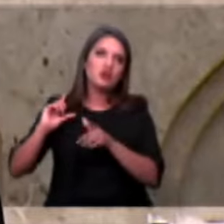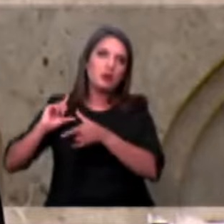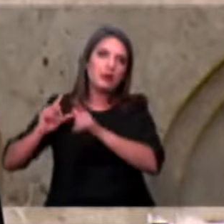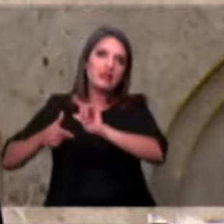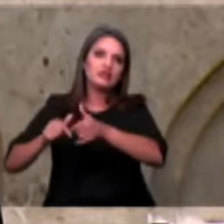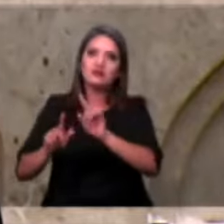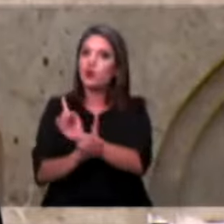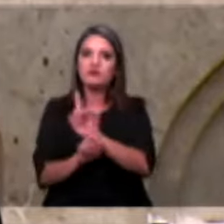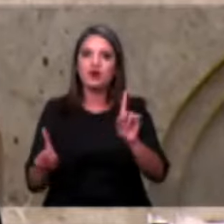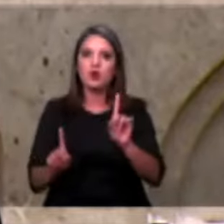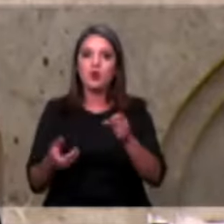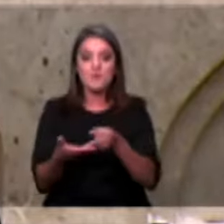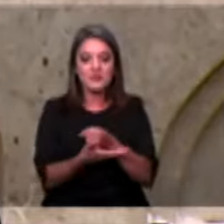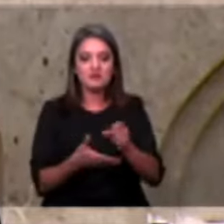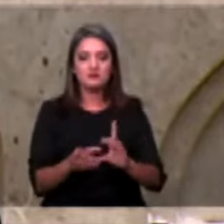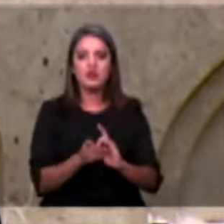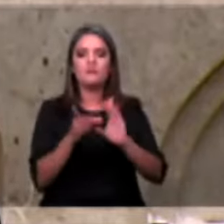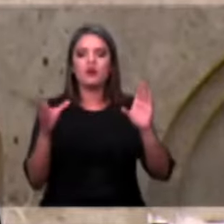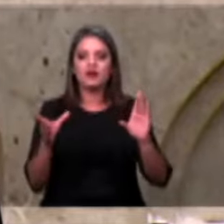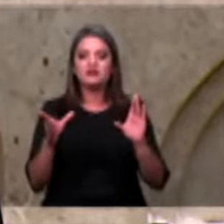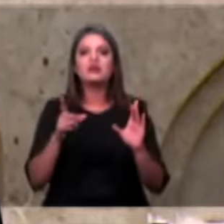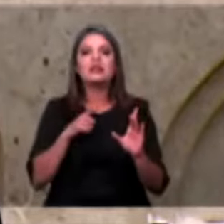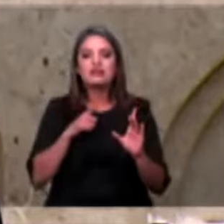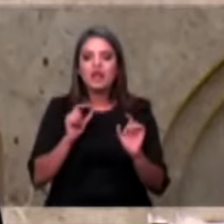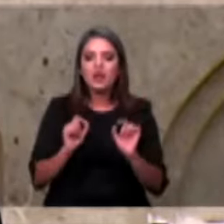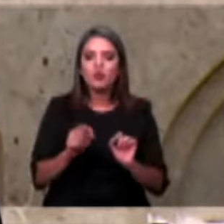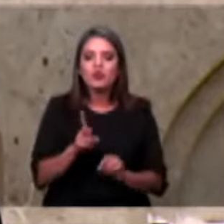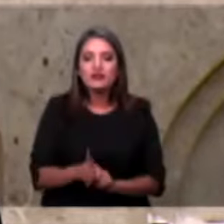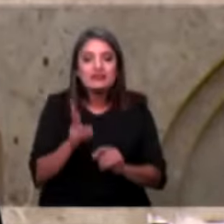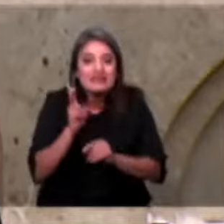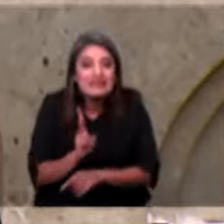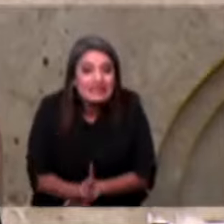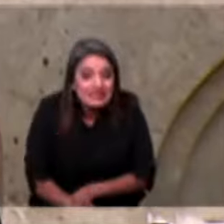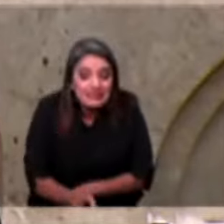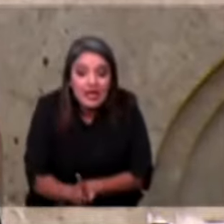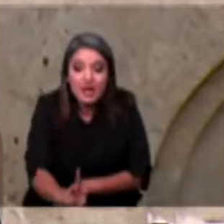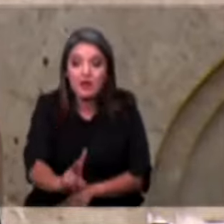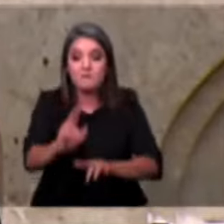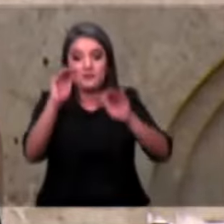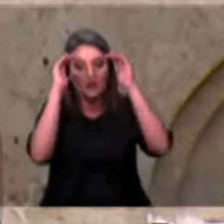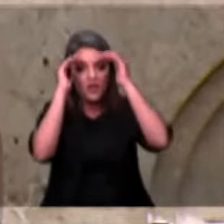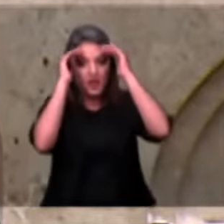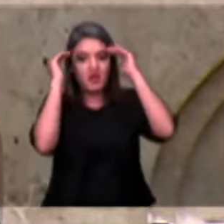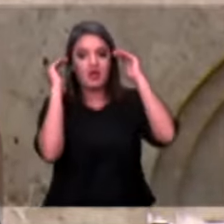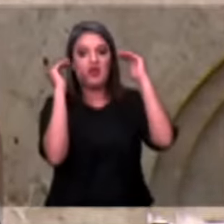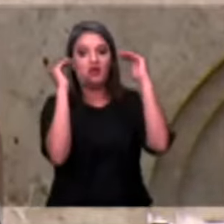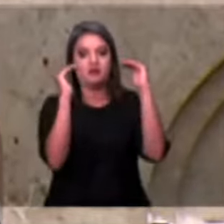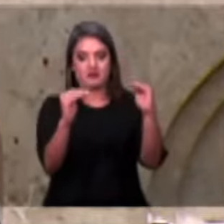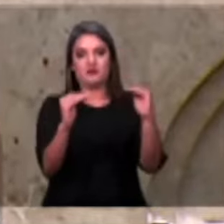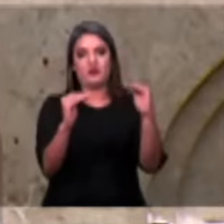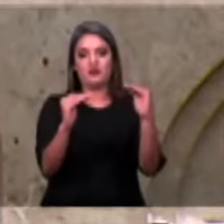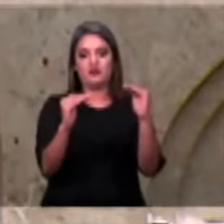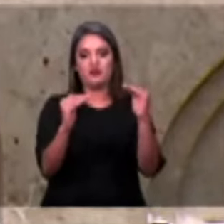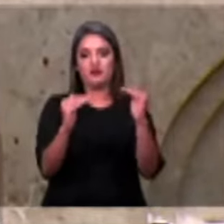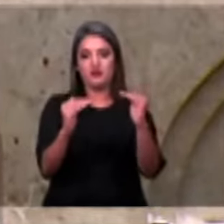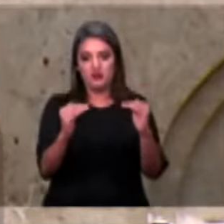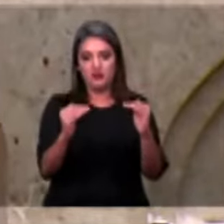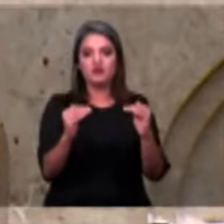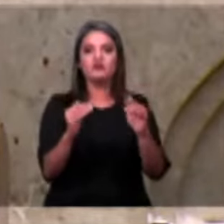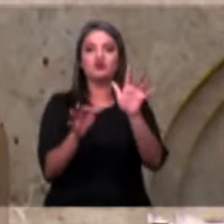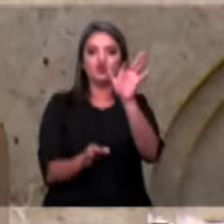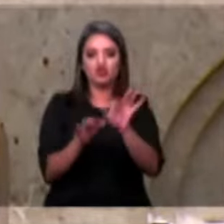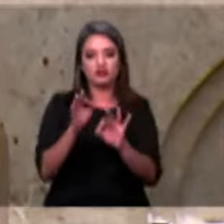princípio democrático reside na observância incondicional da supremacia da ordem